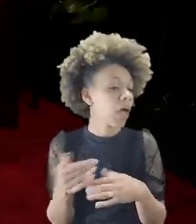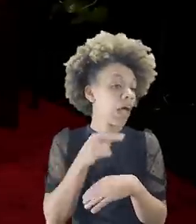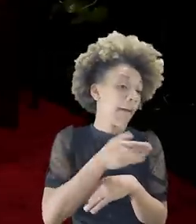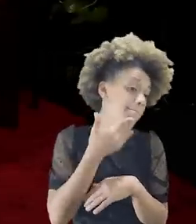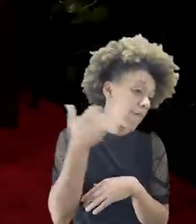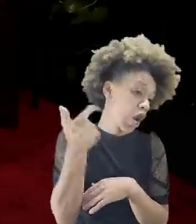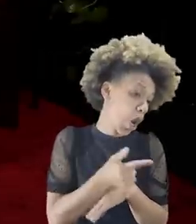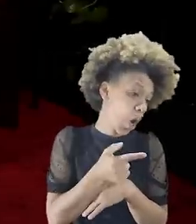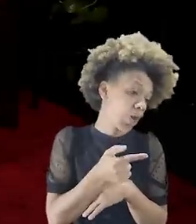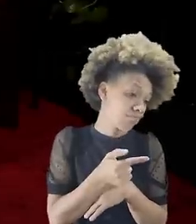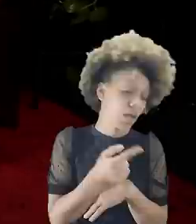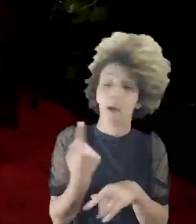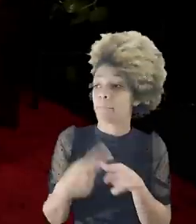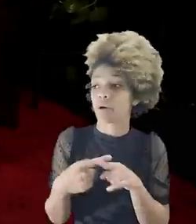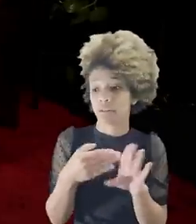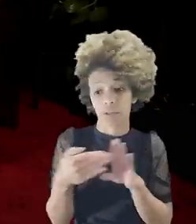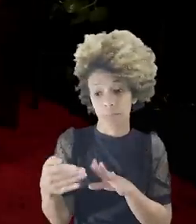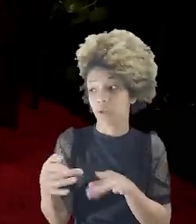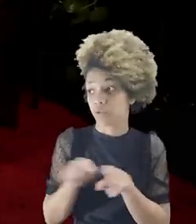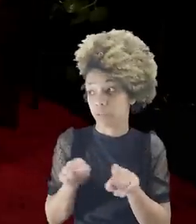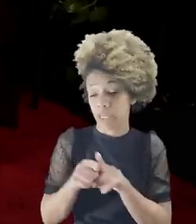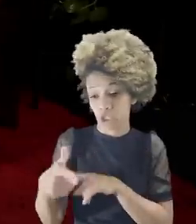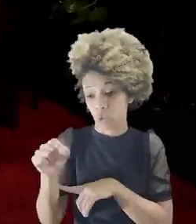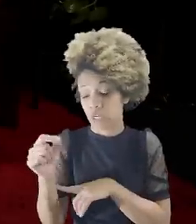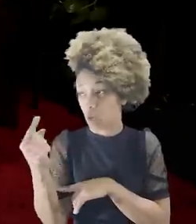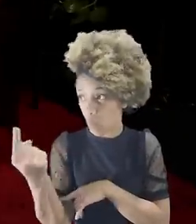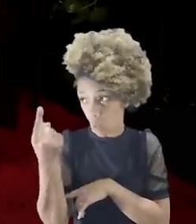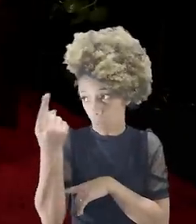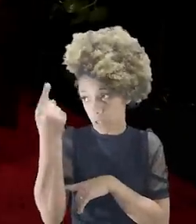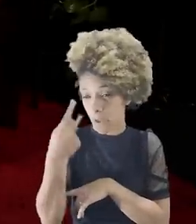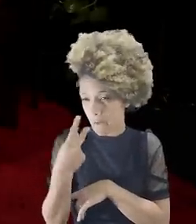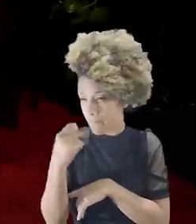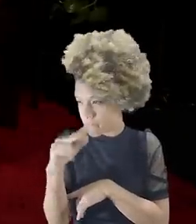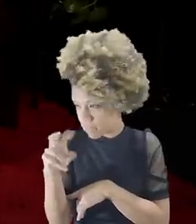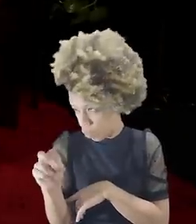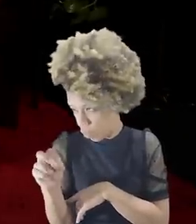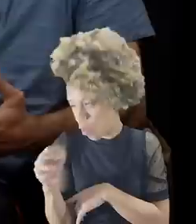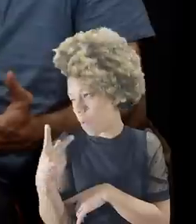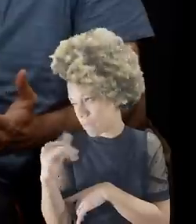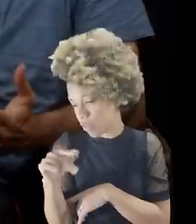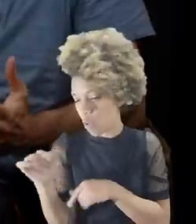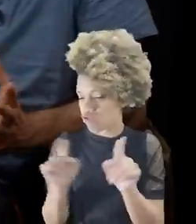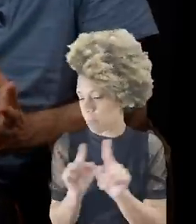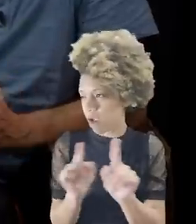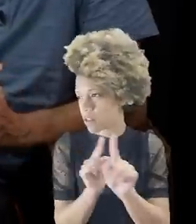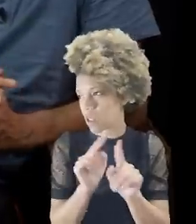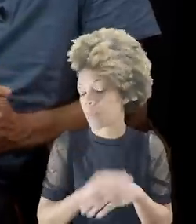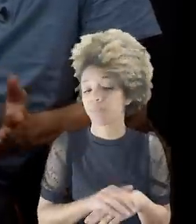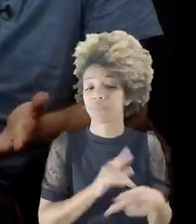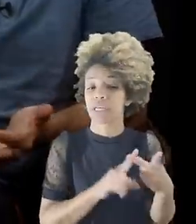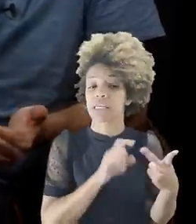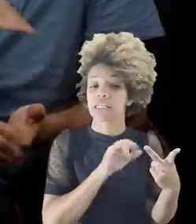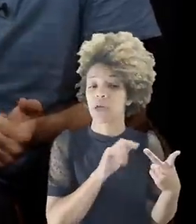foi melhor porque naquela época também se Escolhi um primeiros homens grandes os pivôs né era época dos pivôs e tal